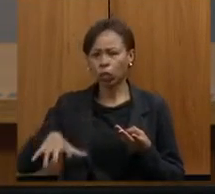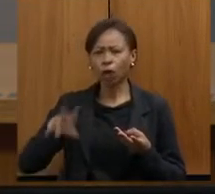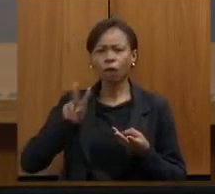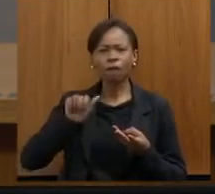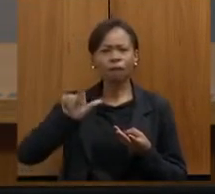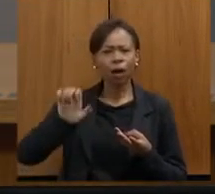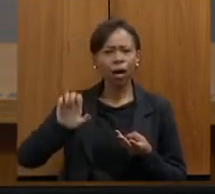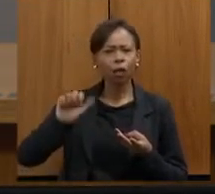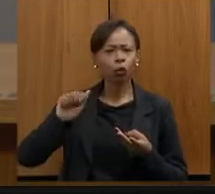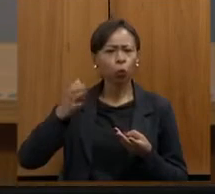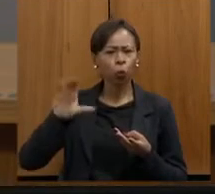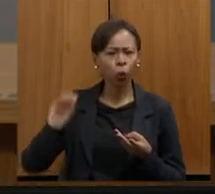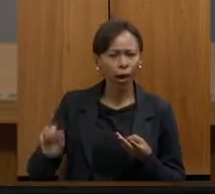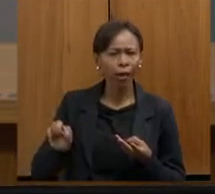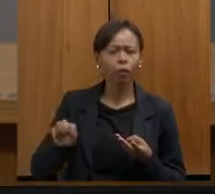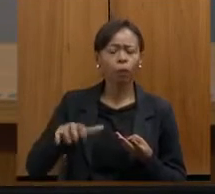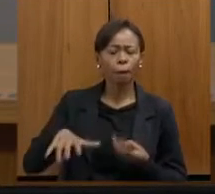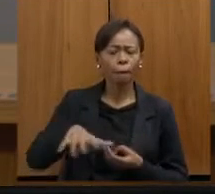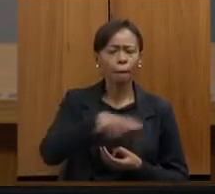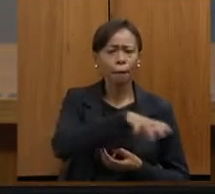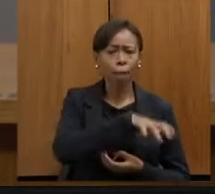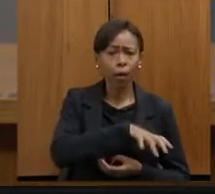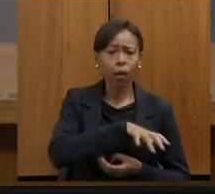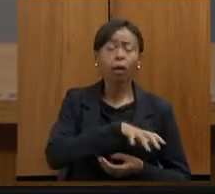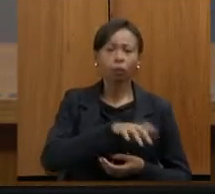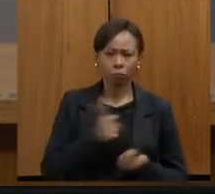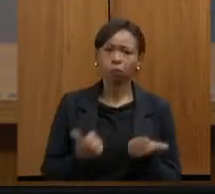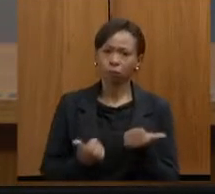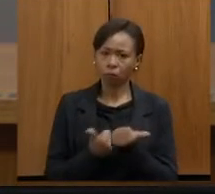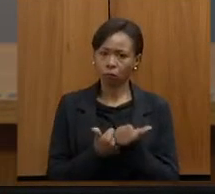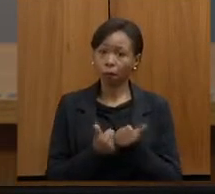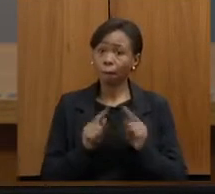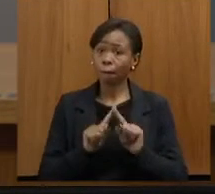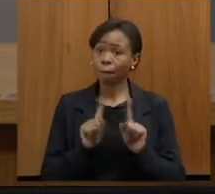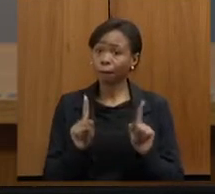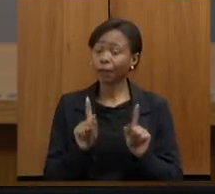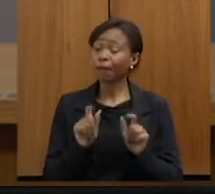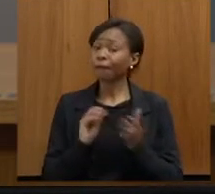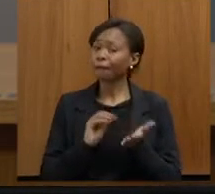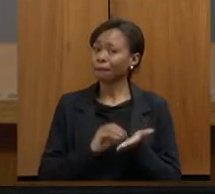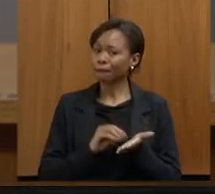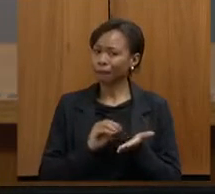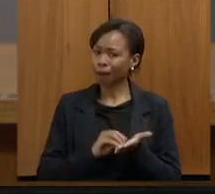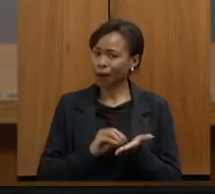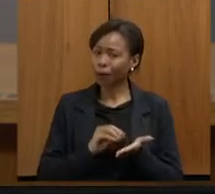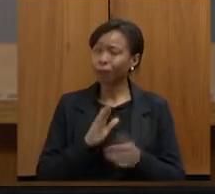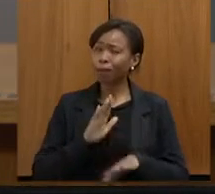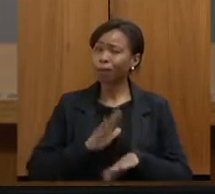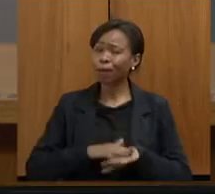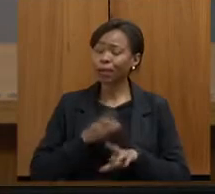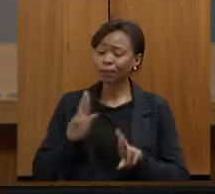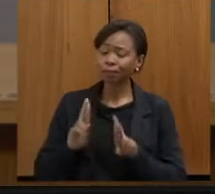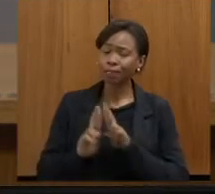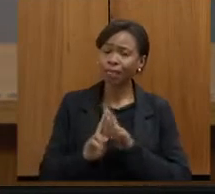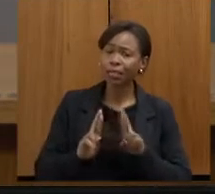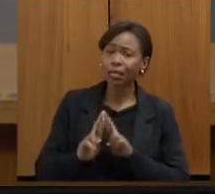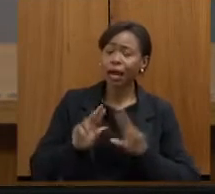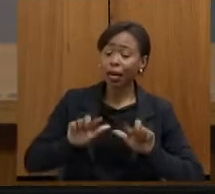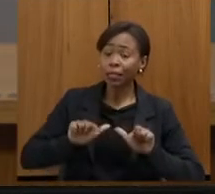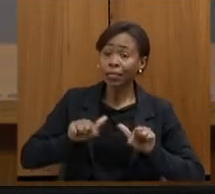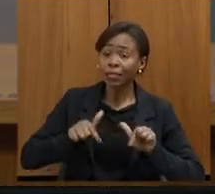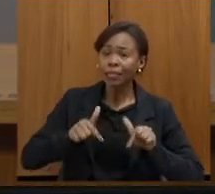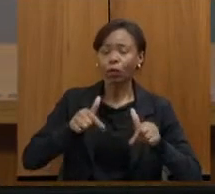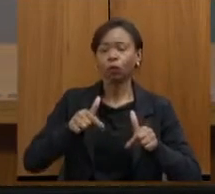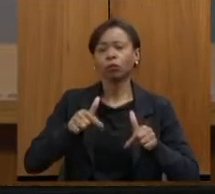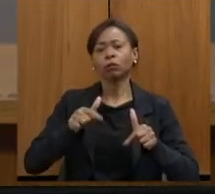consegue desse apoio, mas falta ainda uma ação mais consonante com a realidade que a